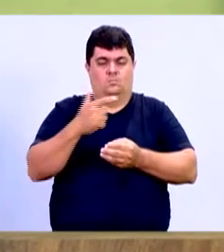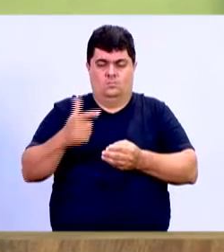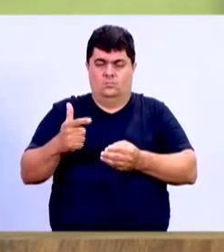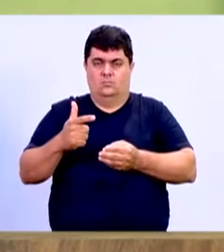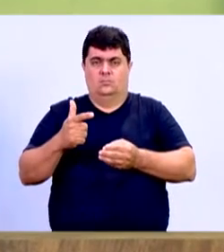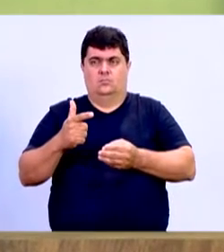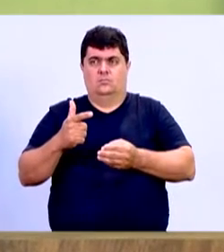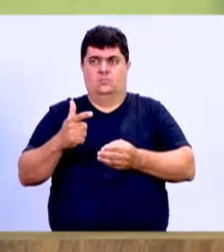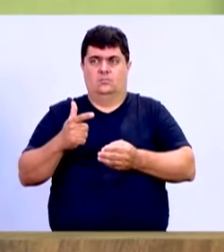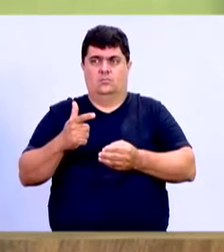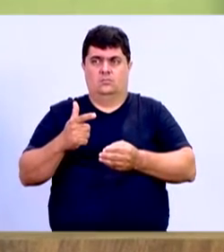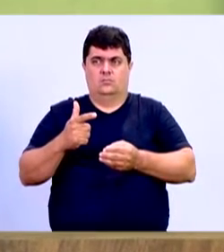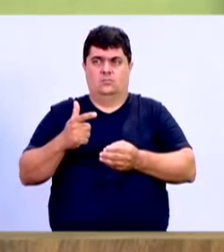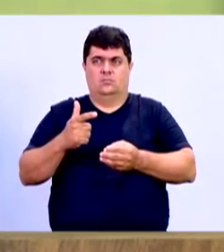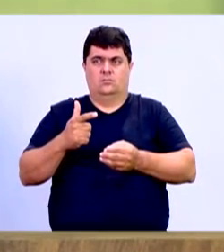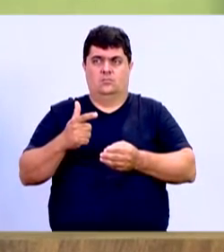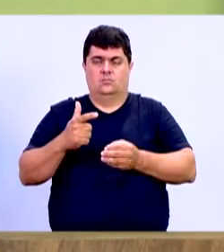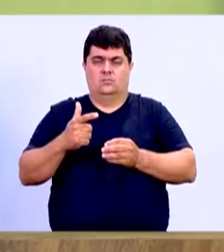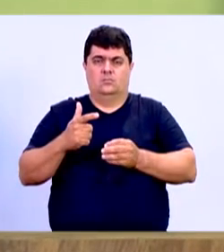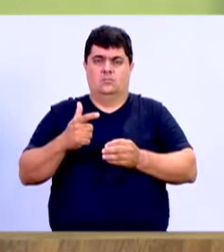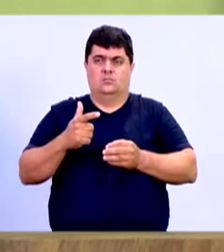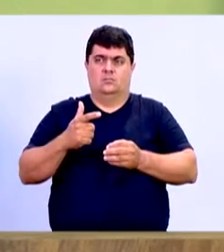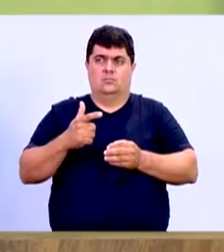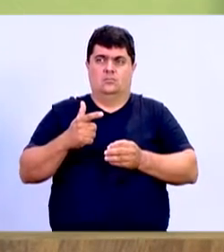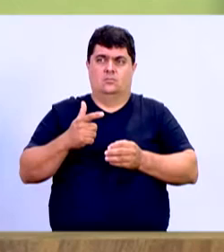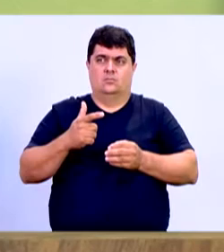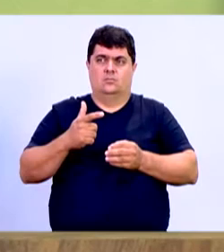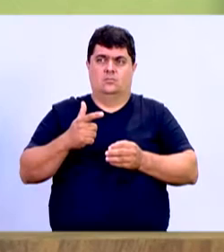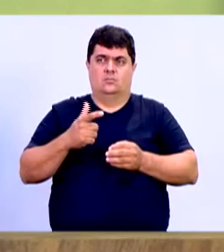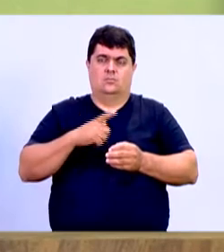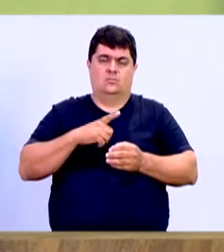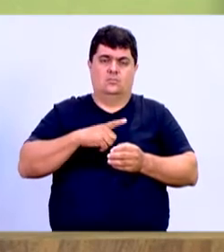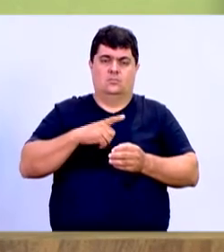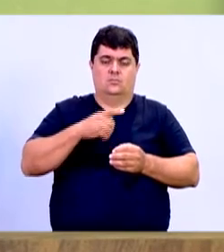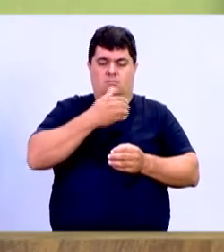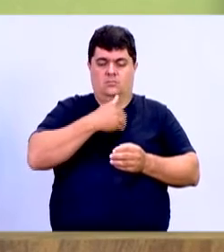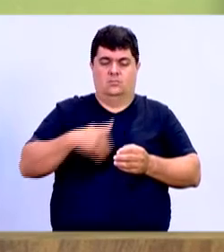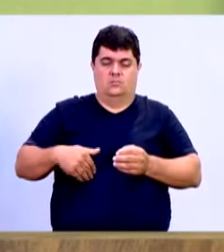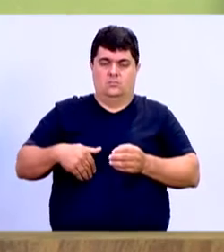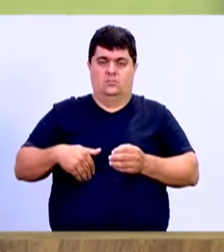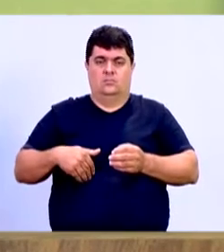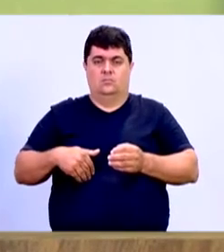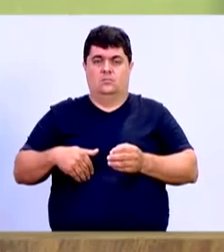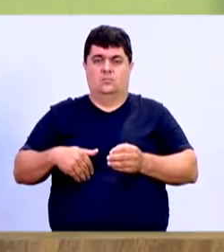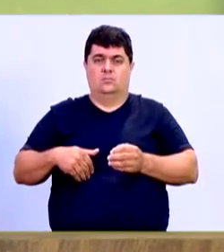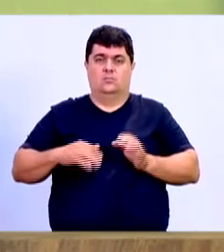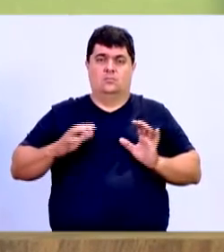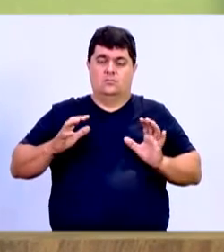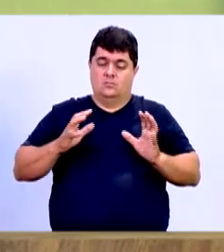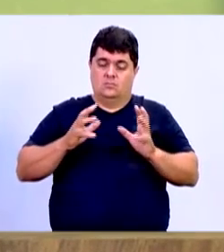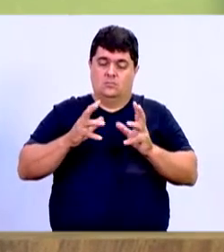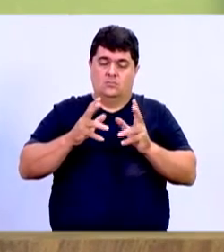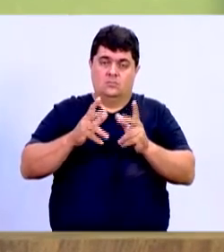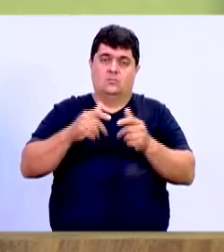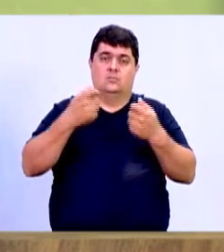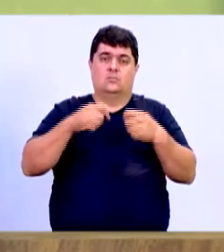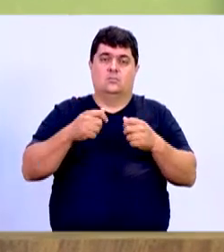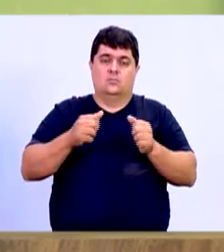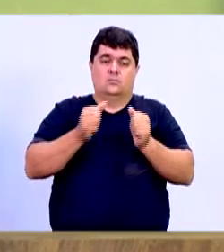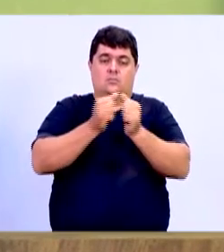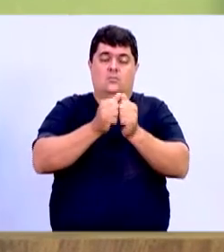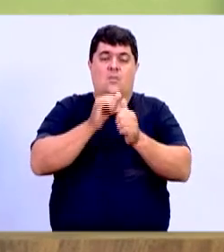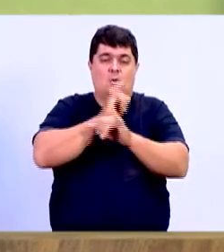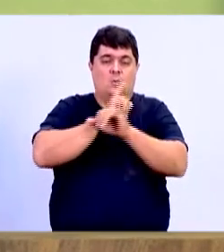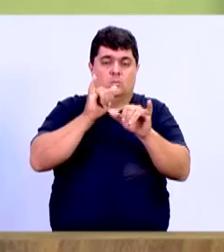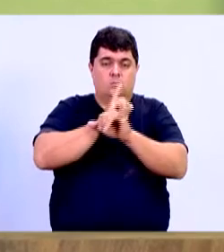a gente passar, não tem, na verdade, os órgãos públicos, todos eles são munidos de